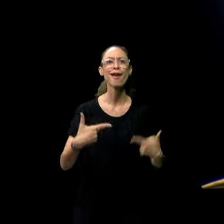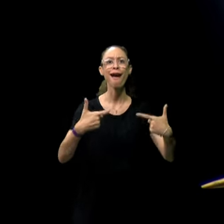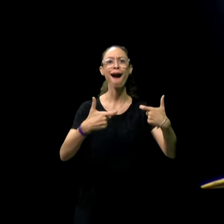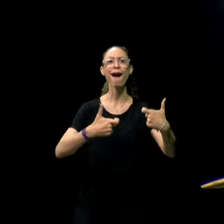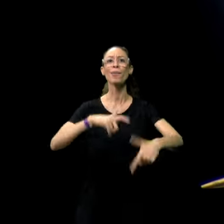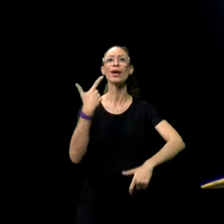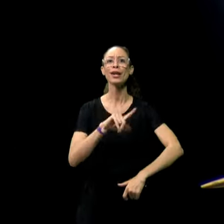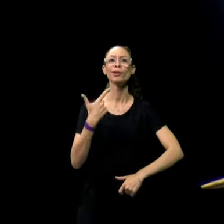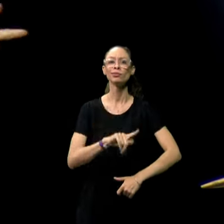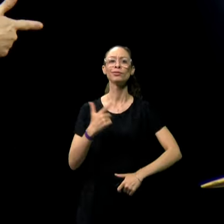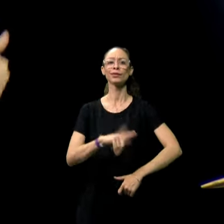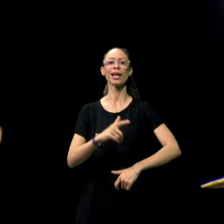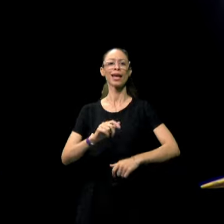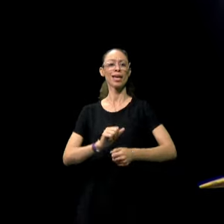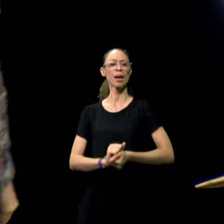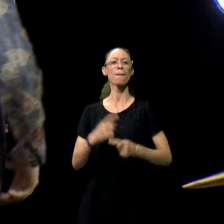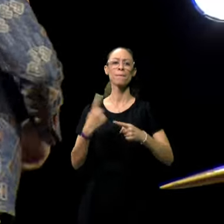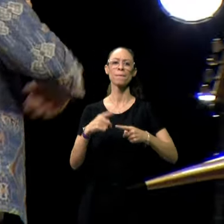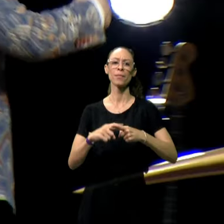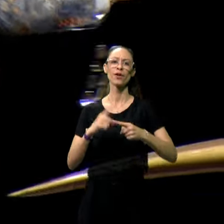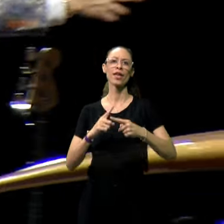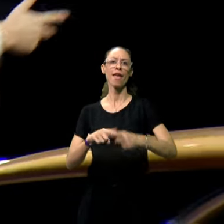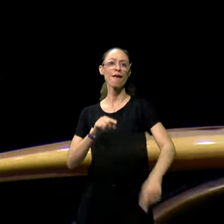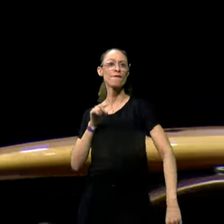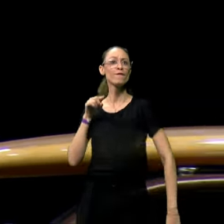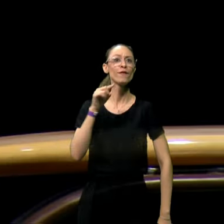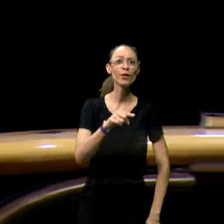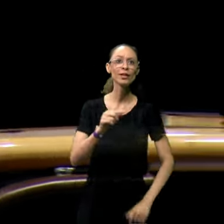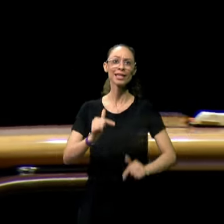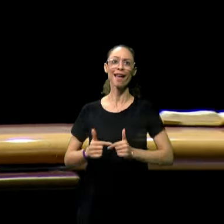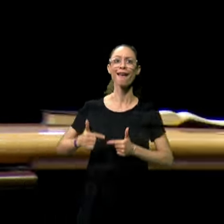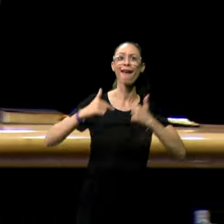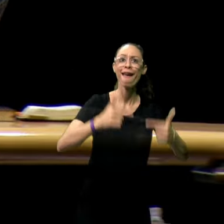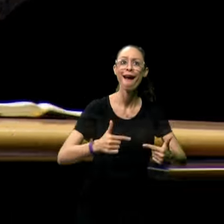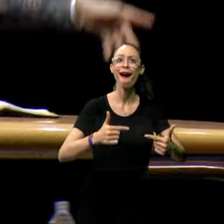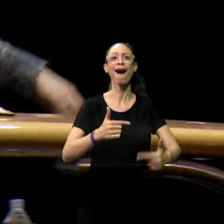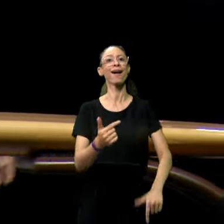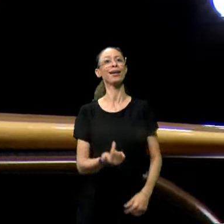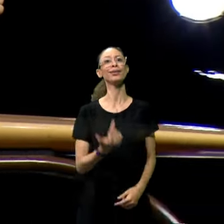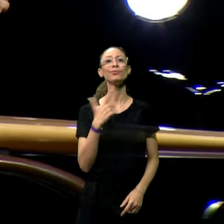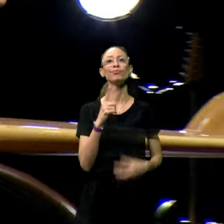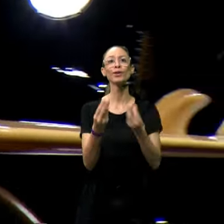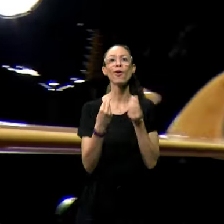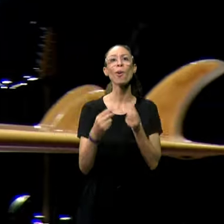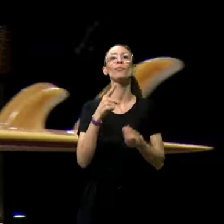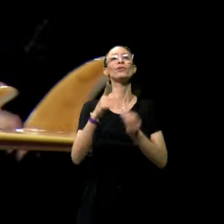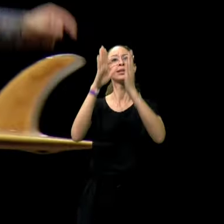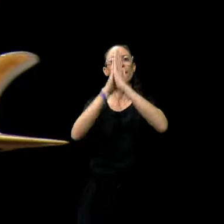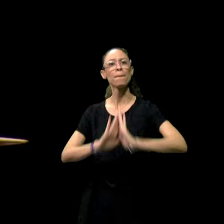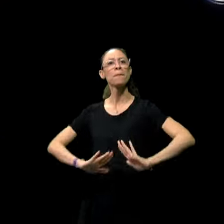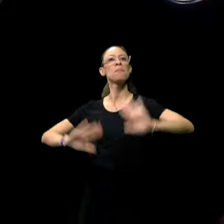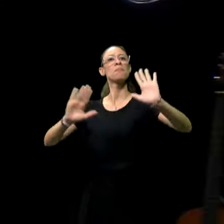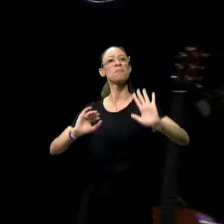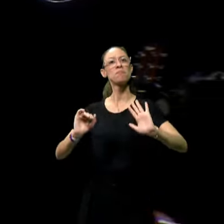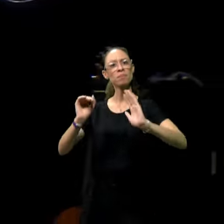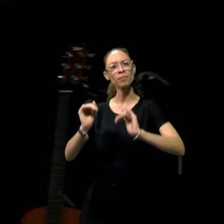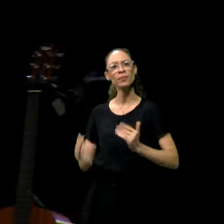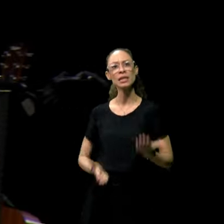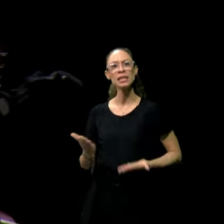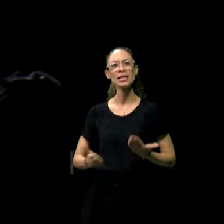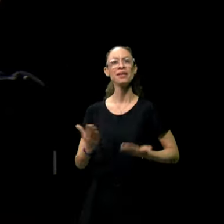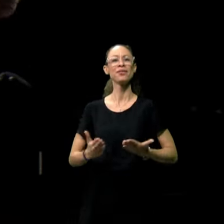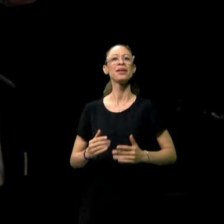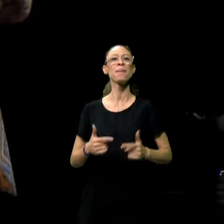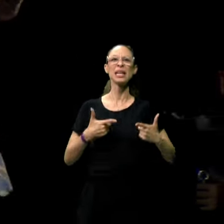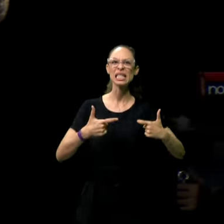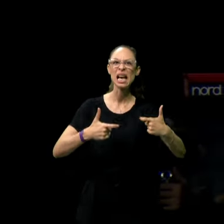você pelejar. Você pode trabalhar, você pode servir, você pode até adorar o Senhor, mas Ele não quer que você tenha